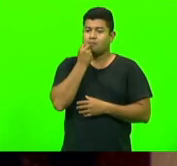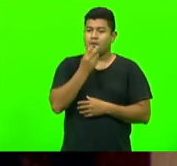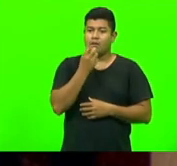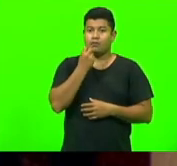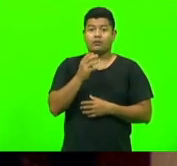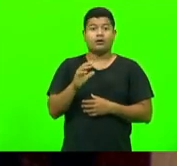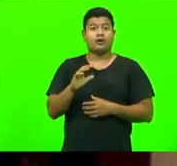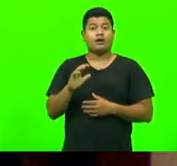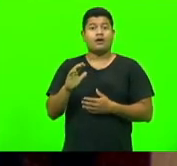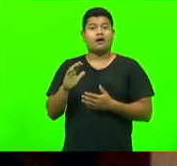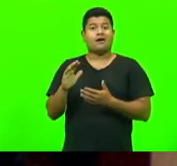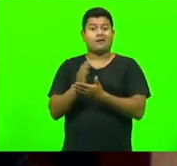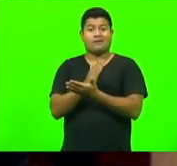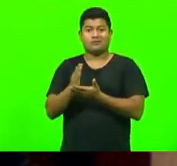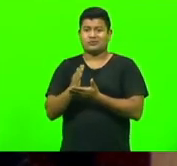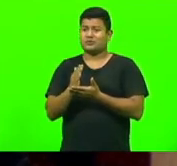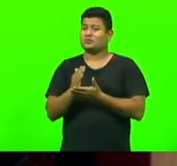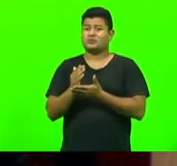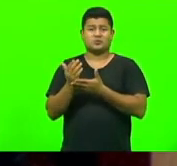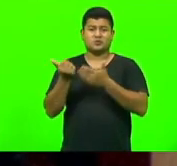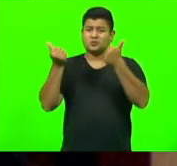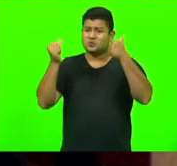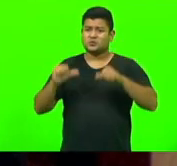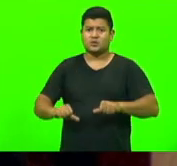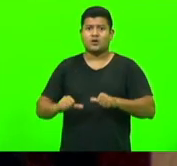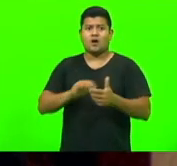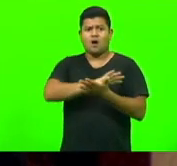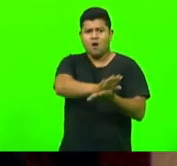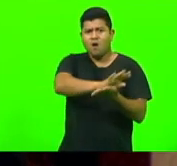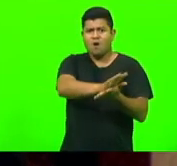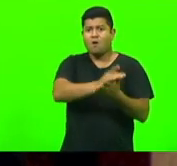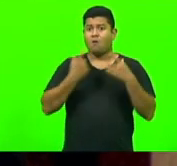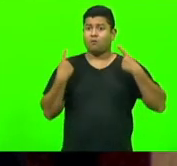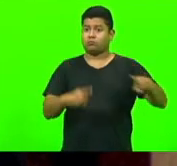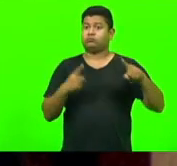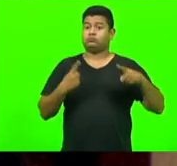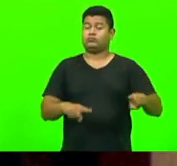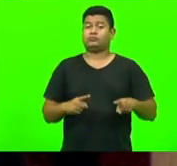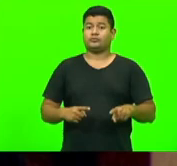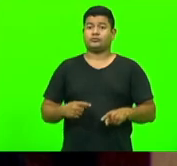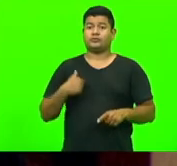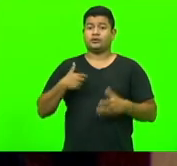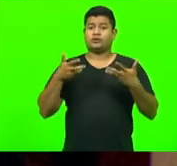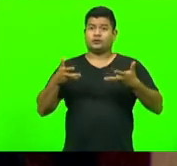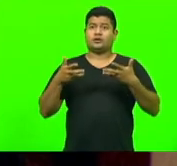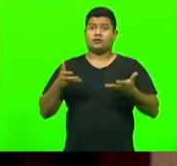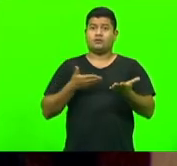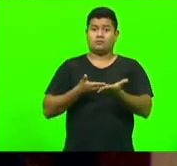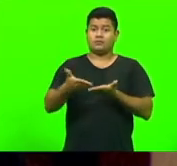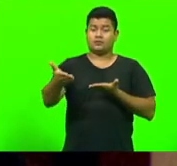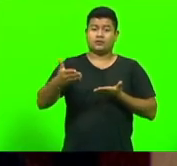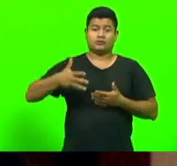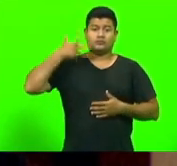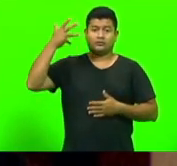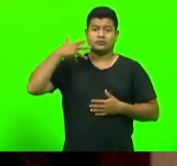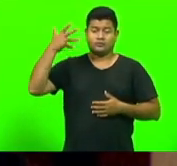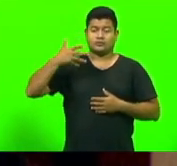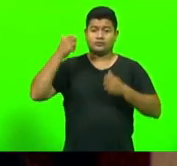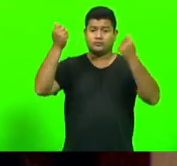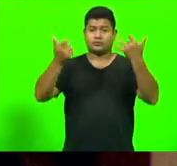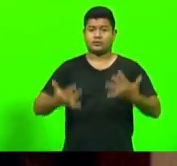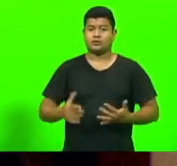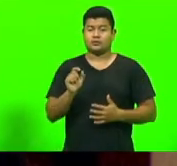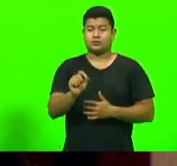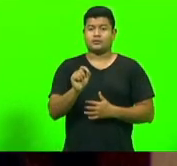outras terrivelmente agressivas e ameaçadoras. Então, eu quero começar a minha fala aqui nesse plenário dizendo que eu não sou filha de